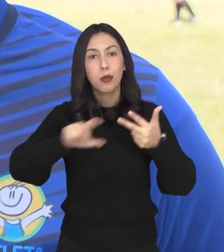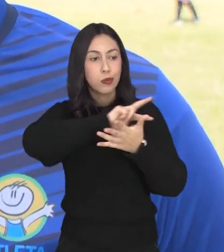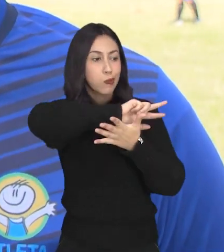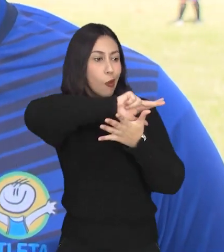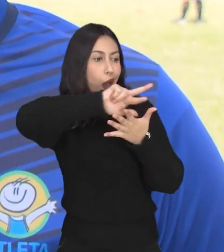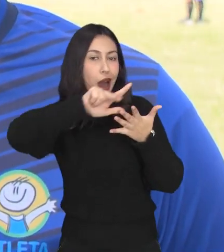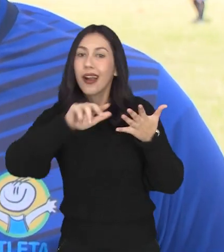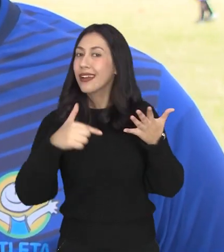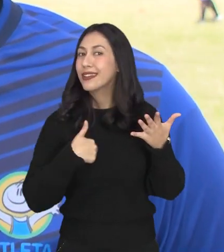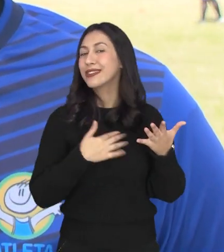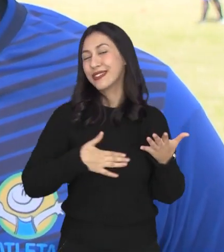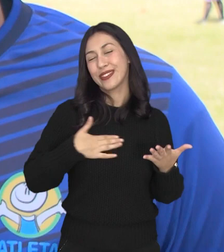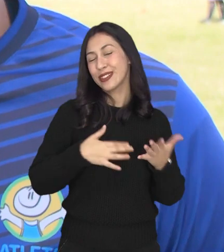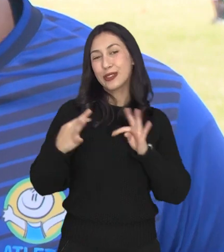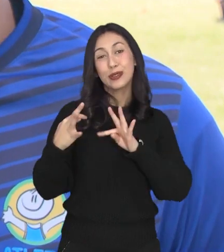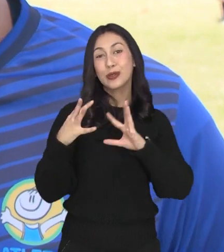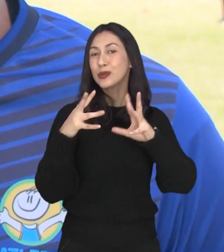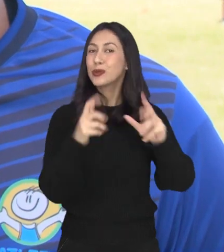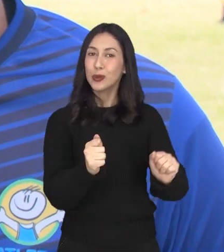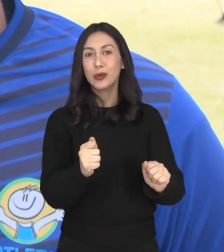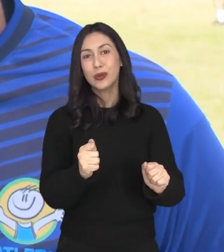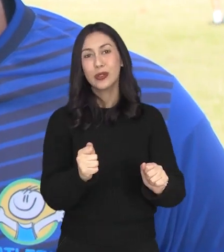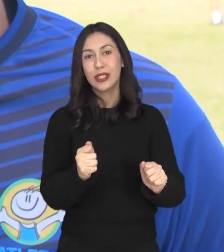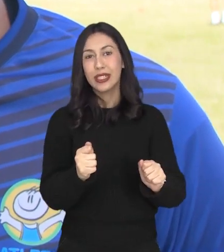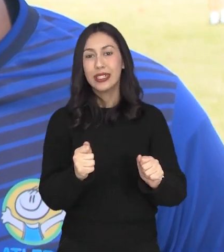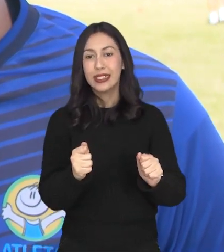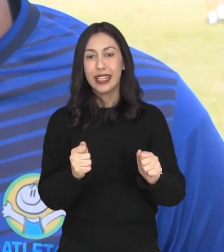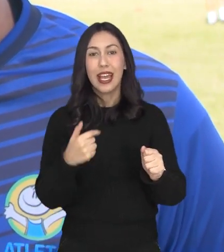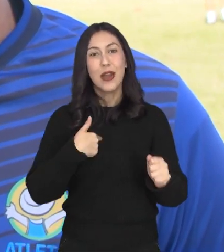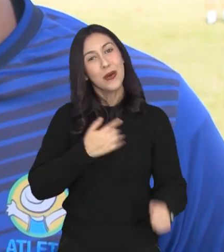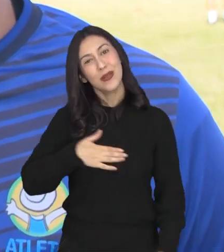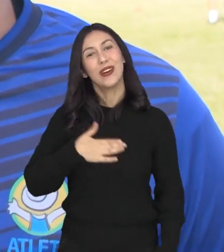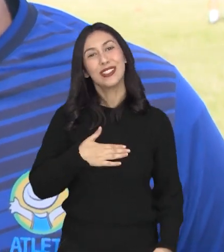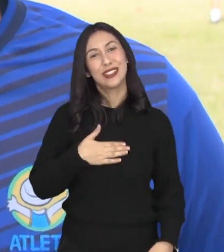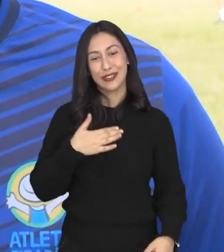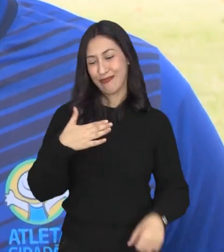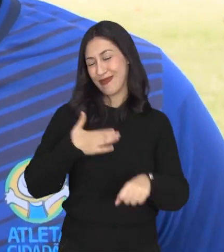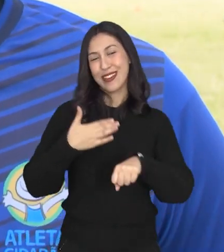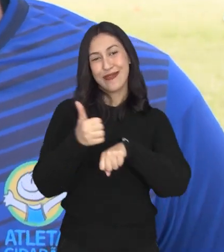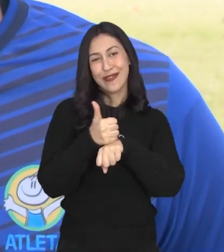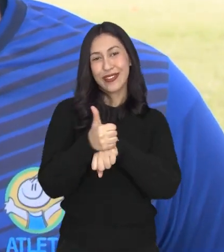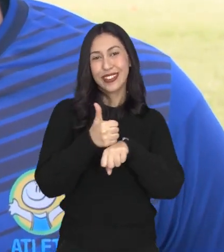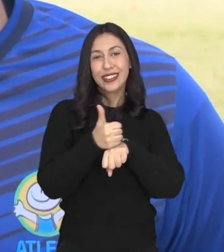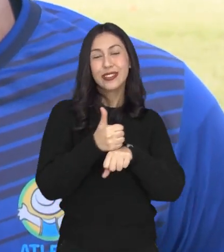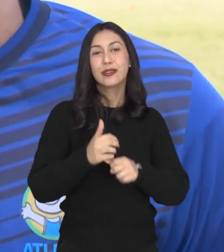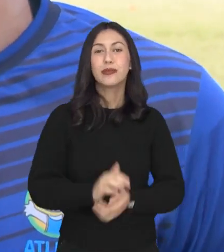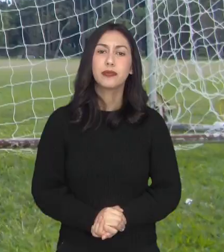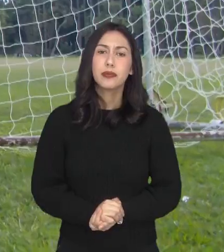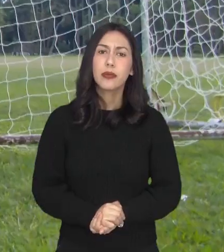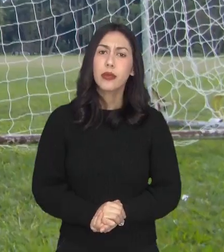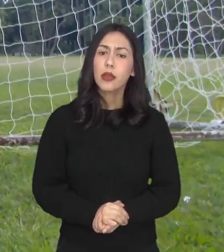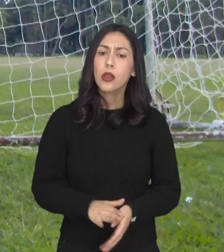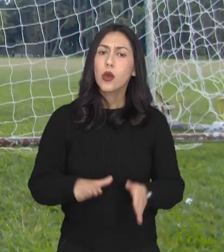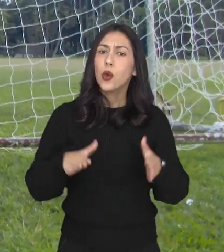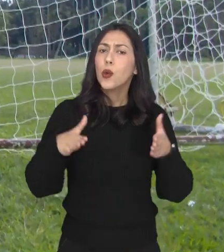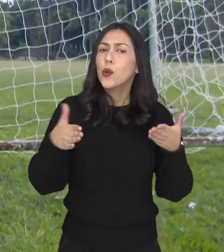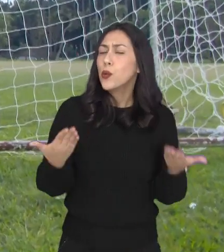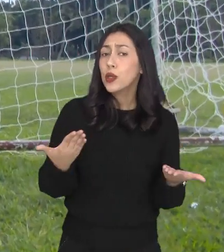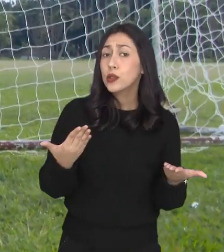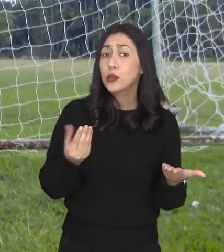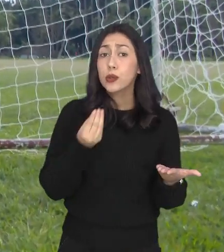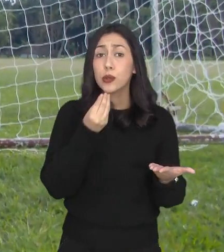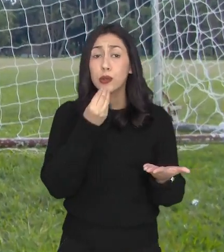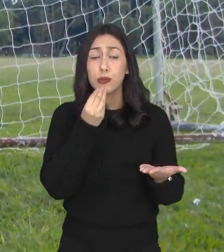Então é bem completo esse, eu gosto, sabe? Não tenho nada muito específico, eu gosto da minha área de preparador físico. Mas e quanto